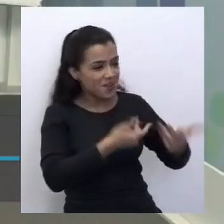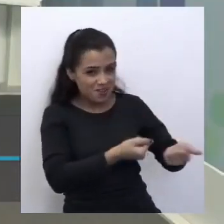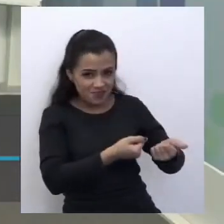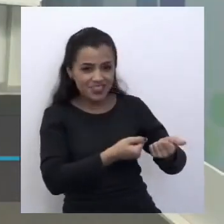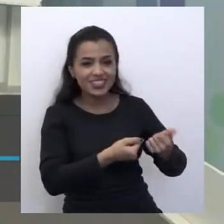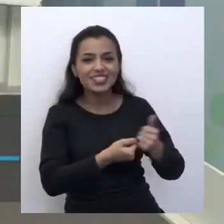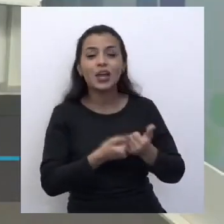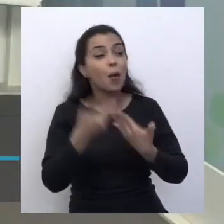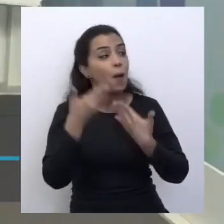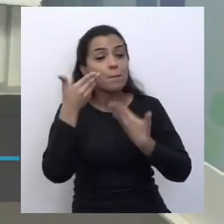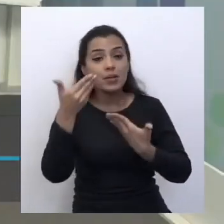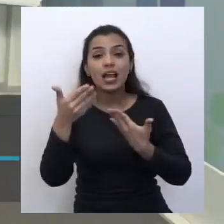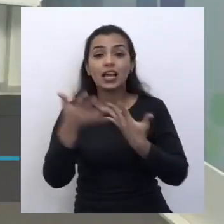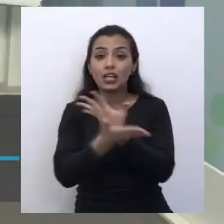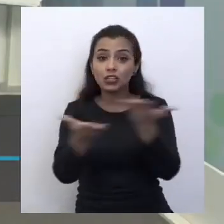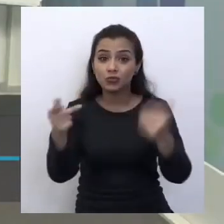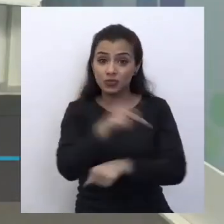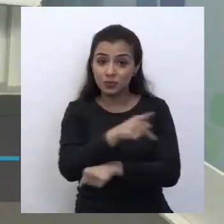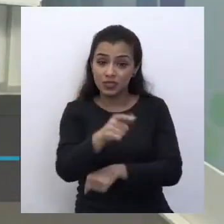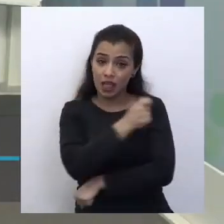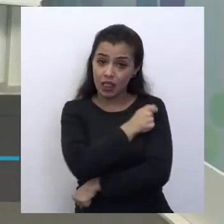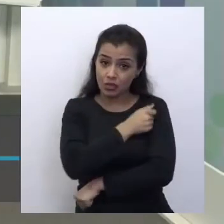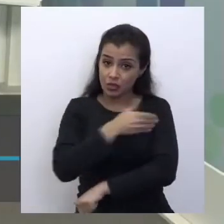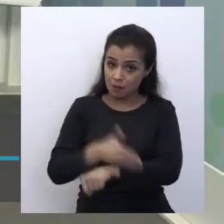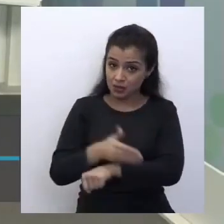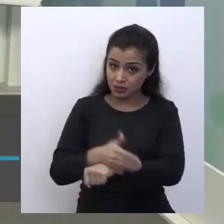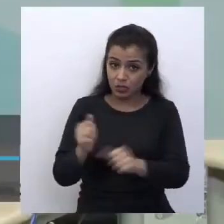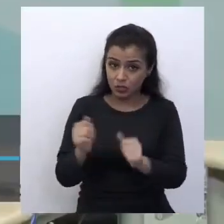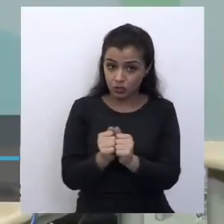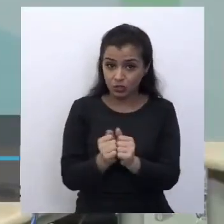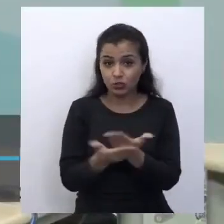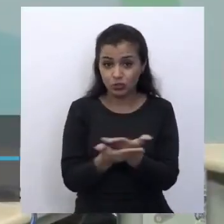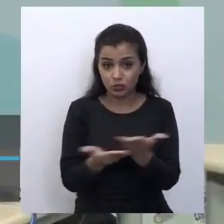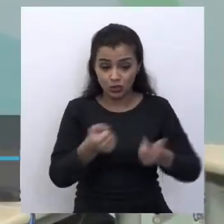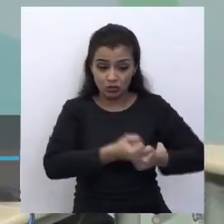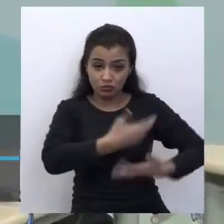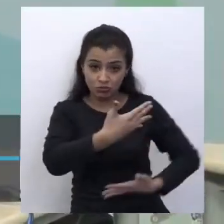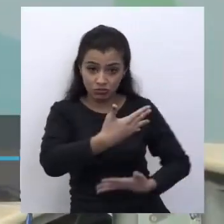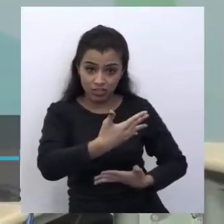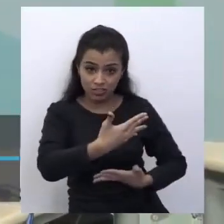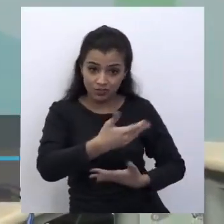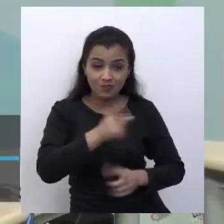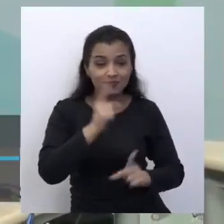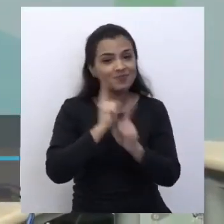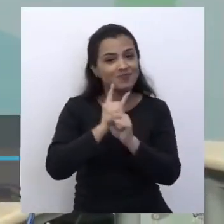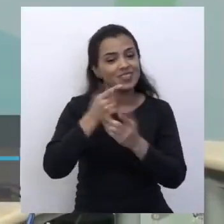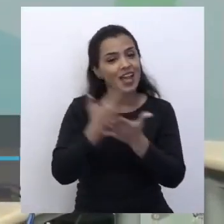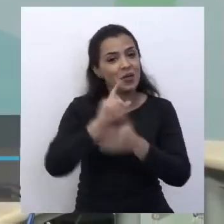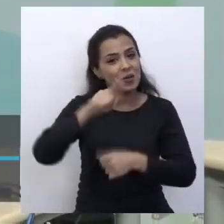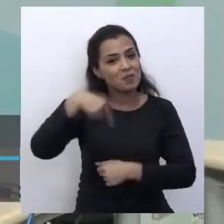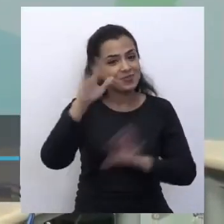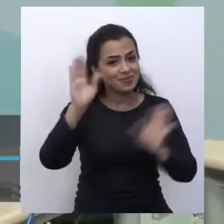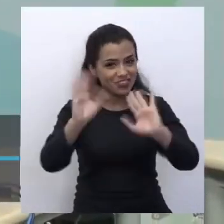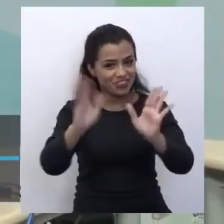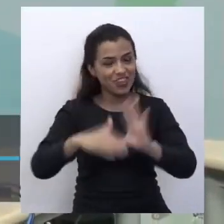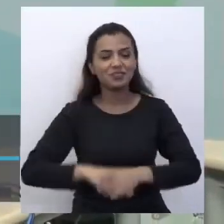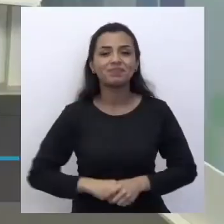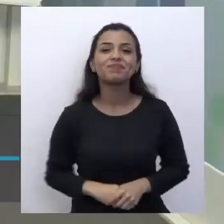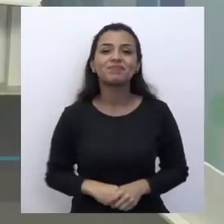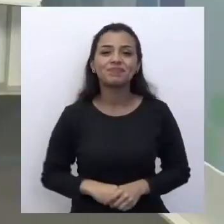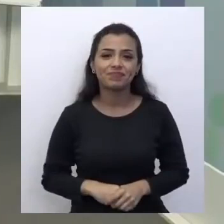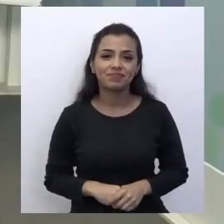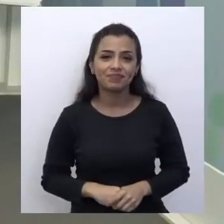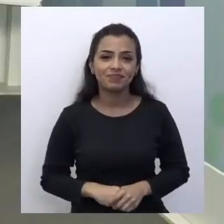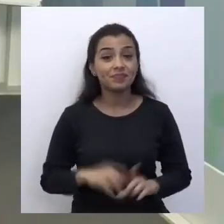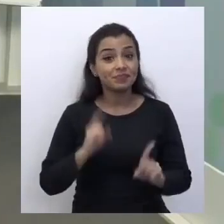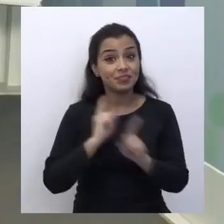Fernanda. Obrigada aos professores e alunos que participaram conosco aqui através do chat. E nos vemos na próxima aula. Tchau, tchau, gente. Tchau, até turma. mais. A gente se vê